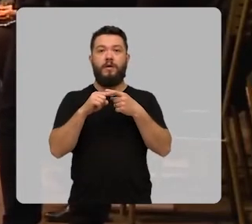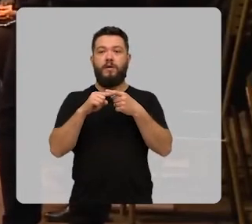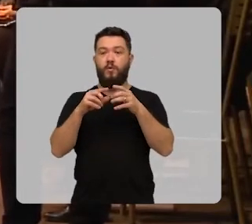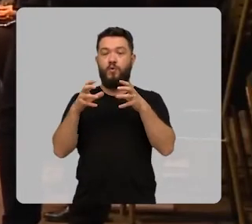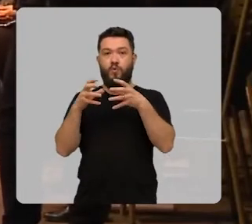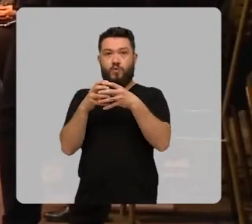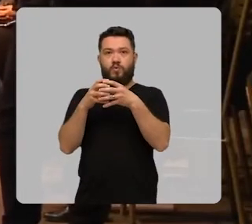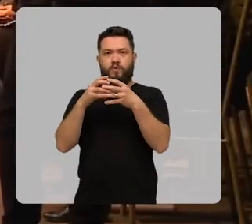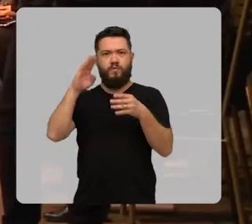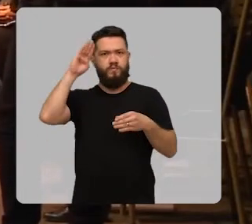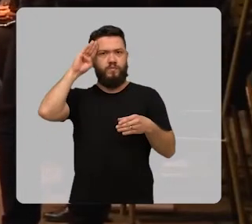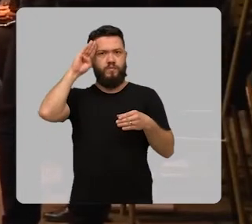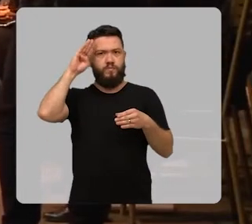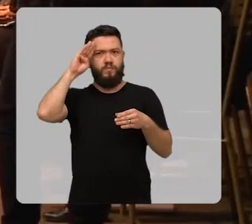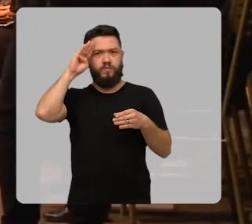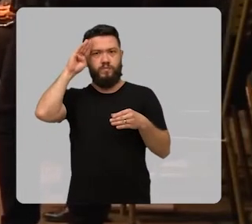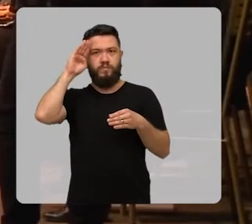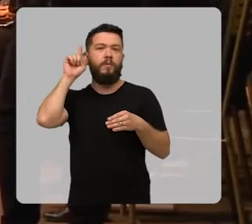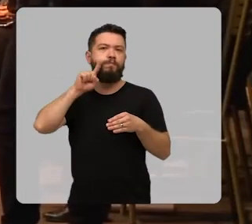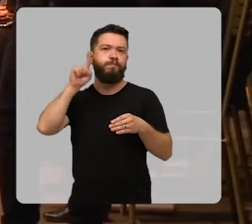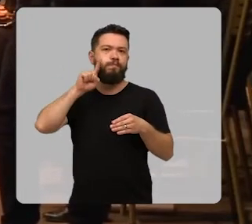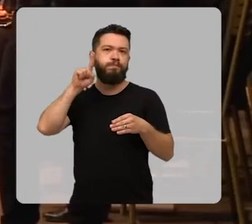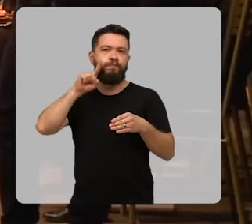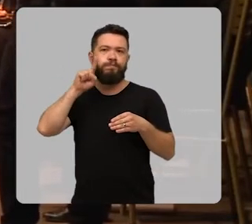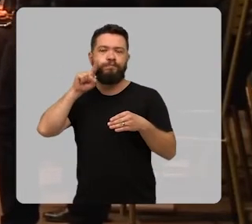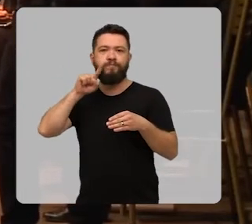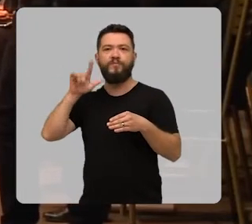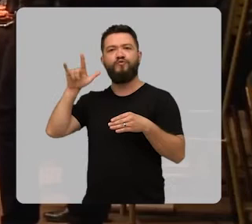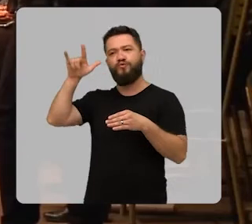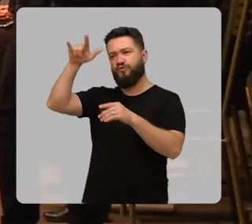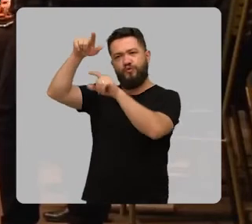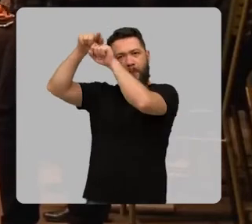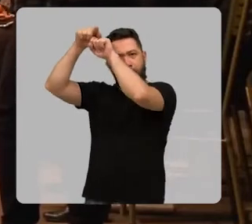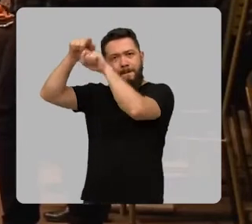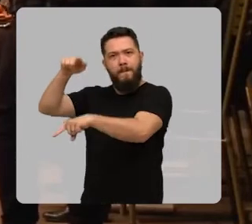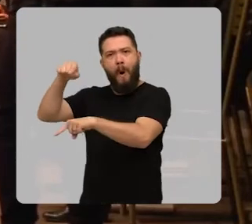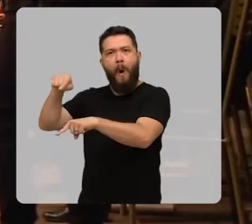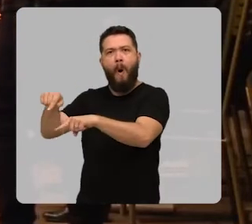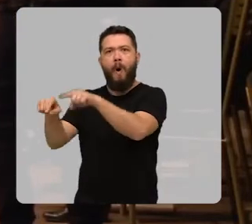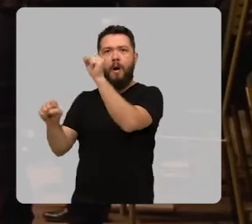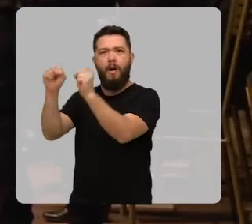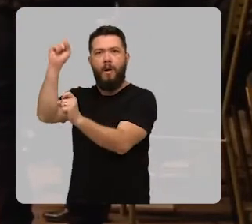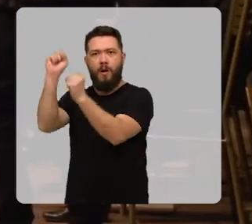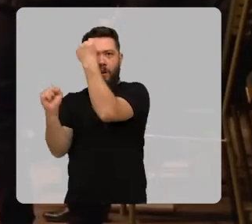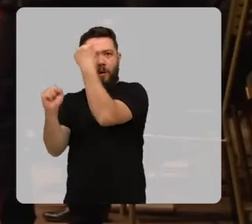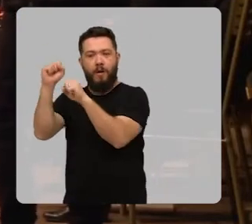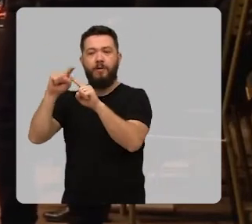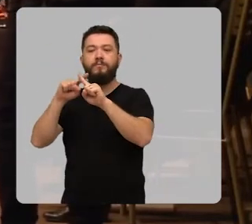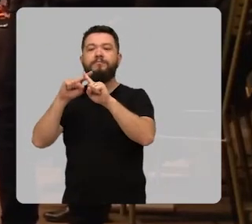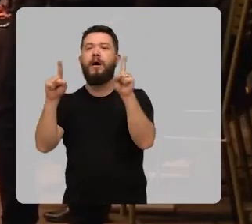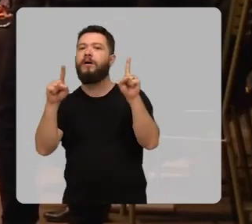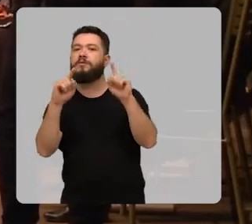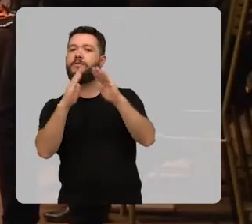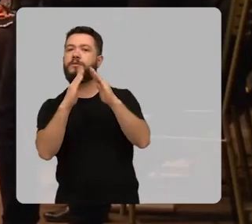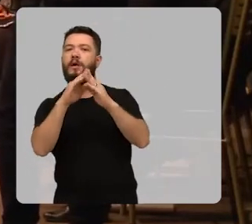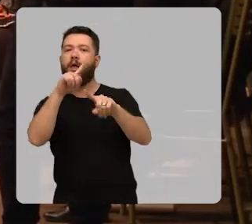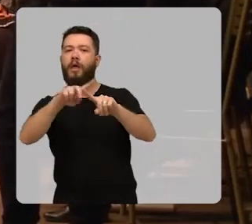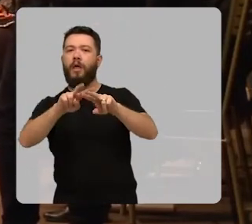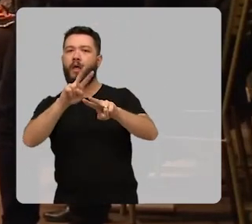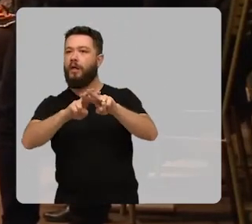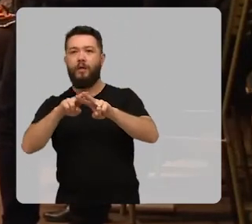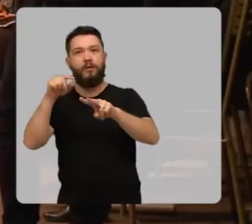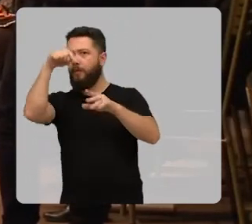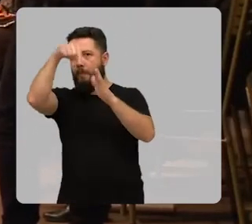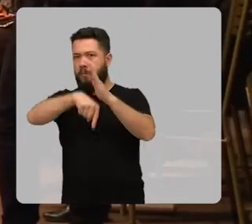rapidinho salta aos olhos é porque em certo momento os bombardeiros americanos as forças anglo-americanas começaram a bombardear essas